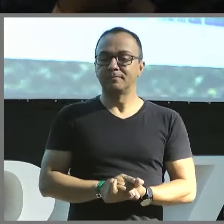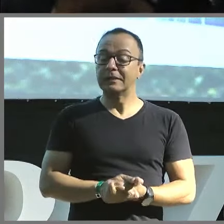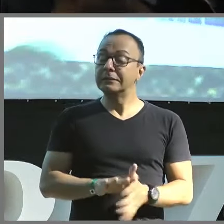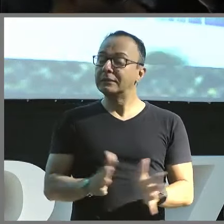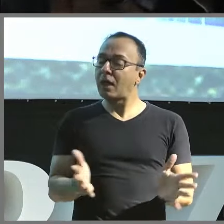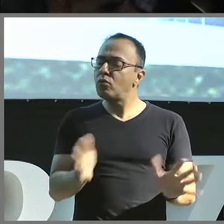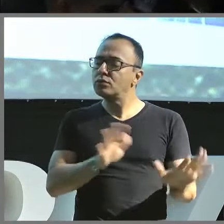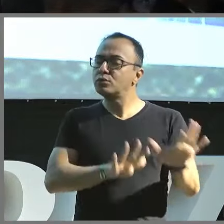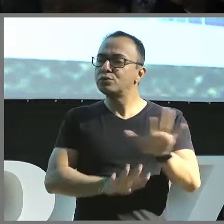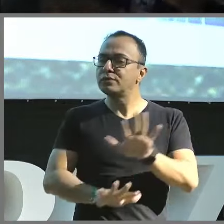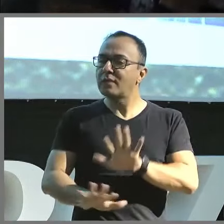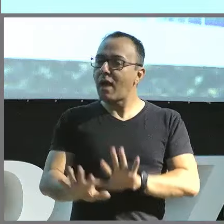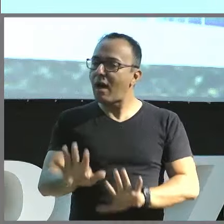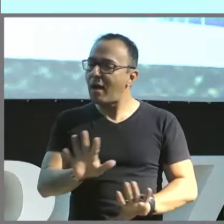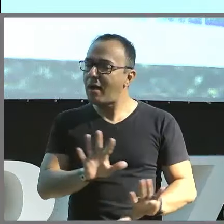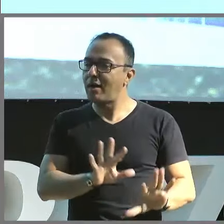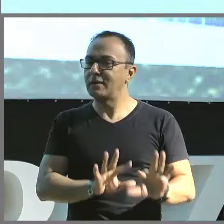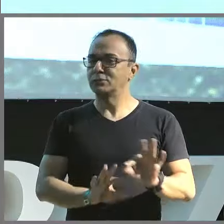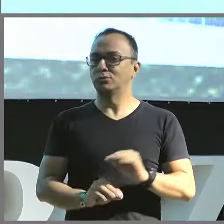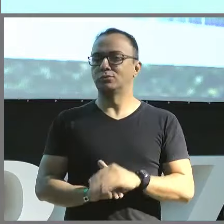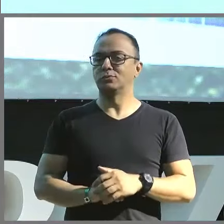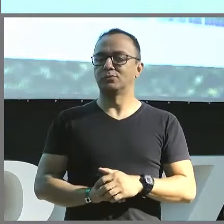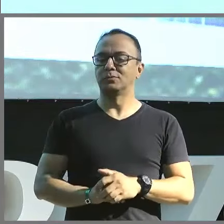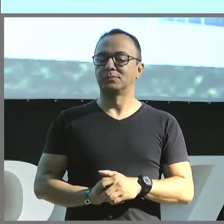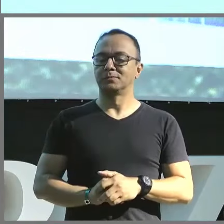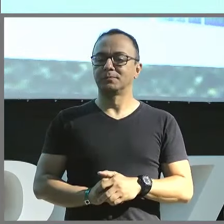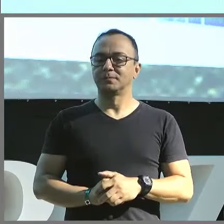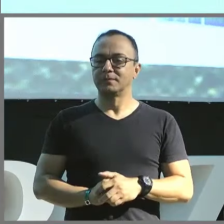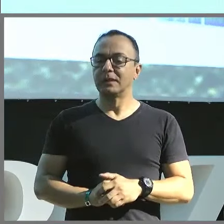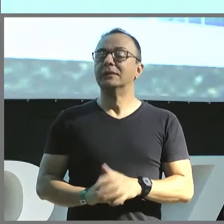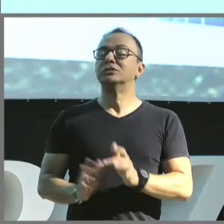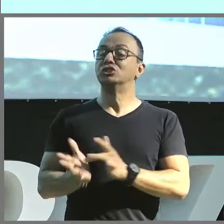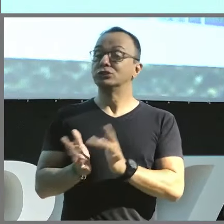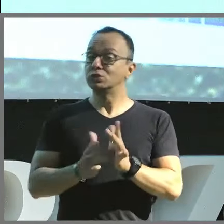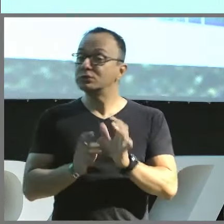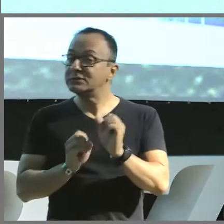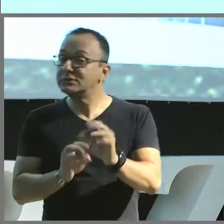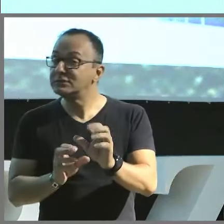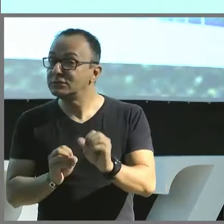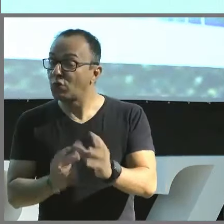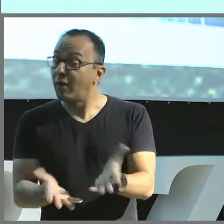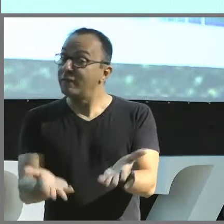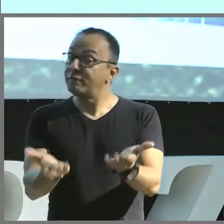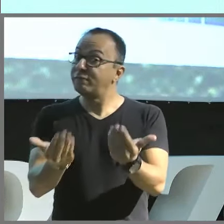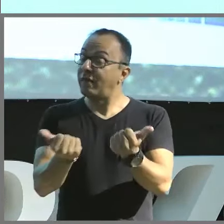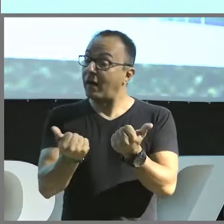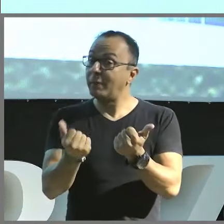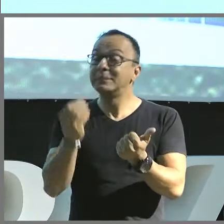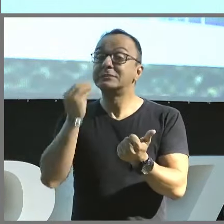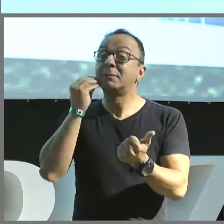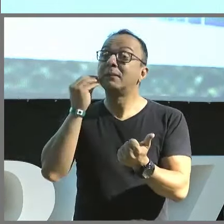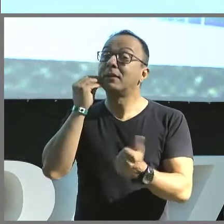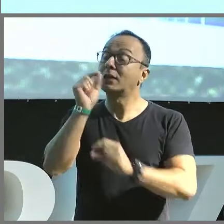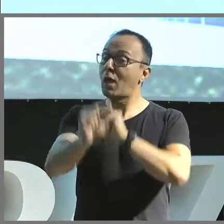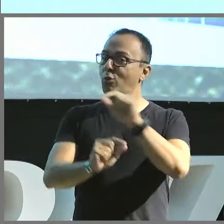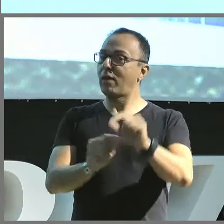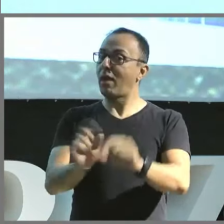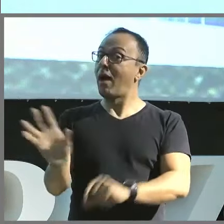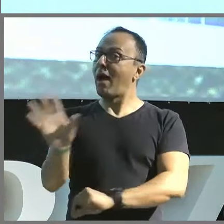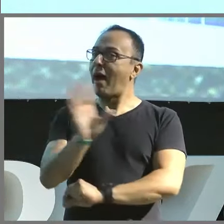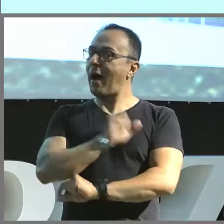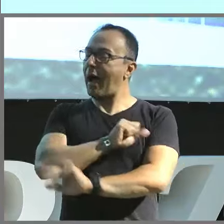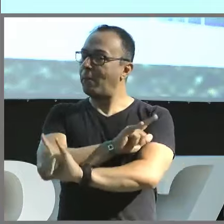sutil. Quando Jesus veio ao seu tempo nos ensinar a experimentar a amorosidade, capaz de